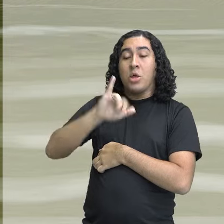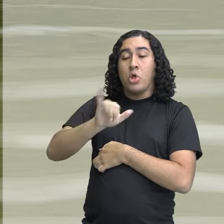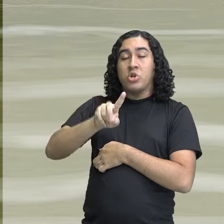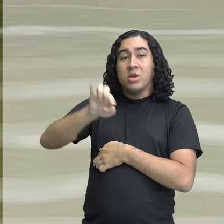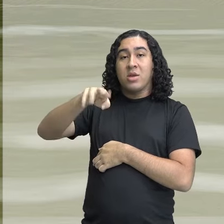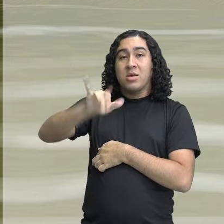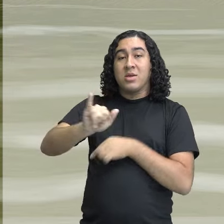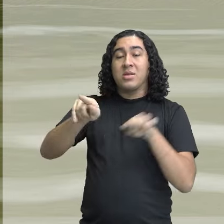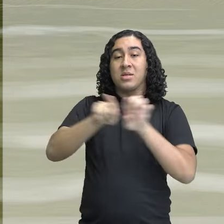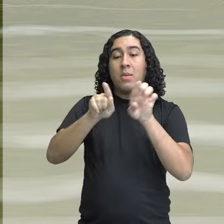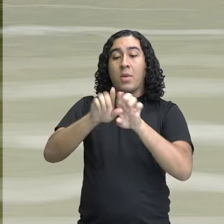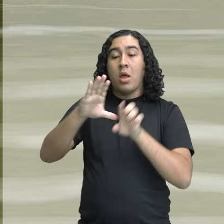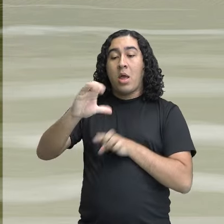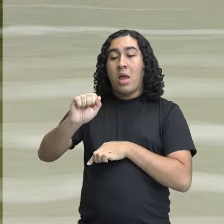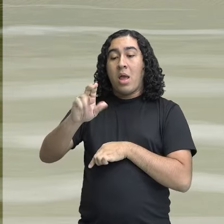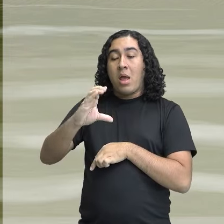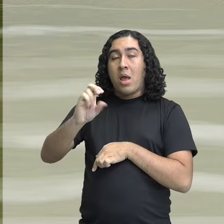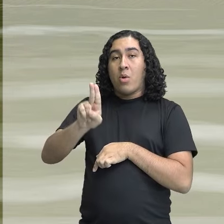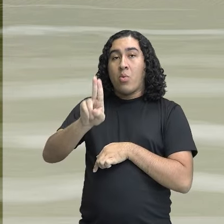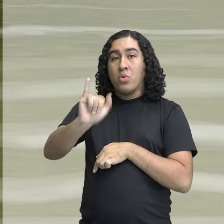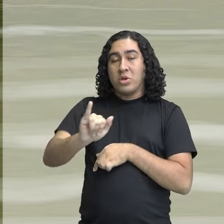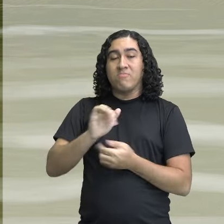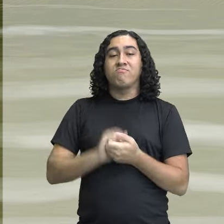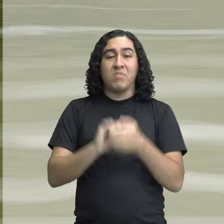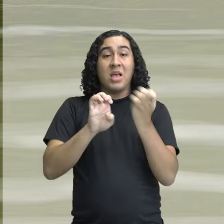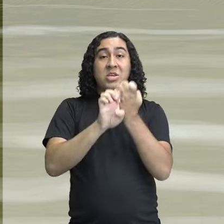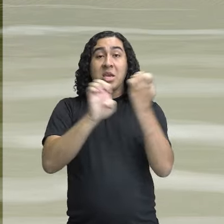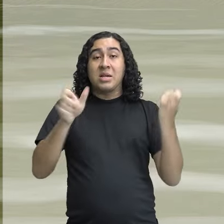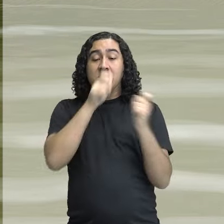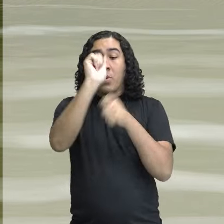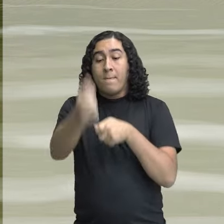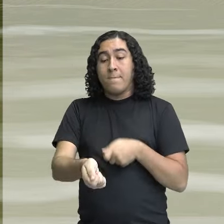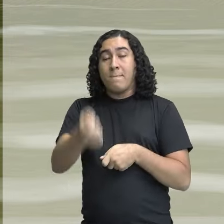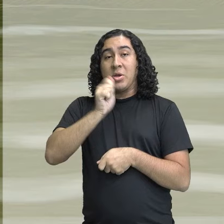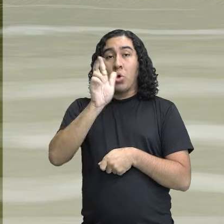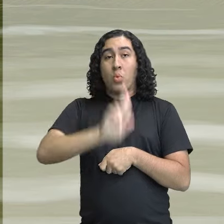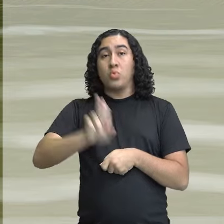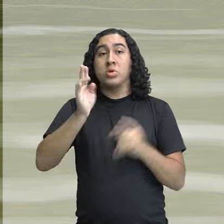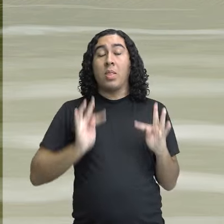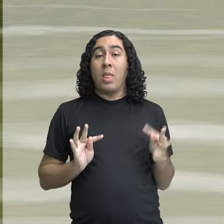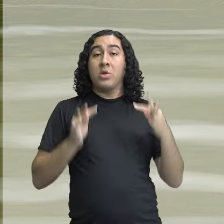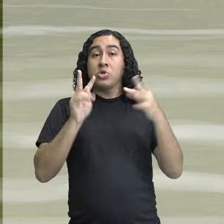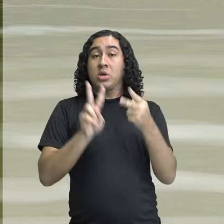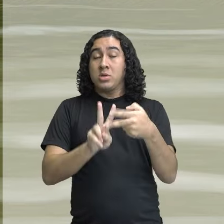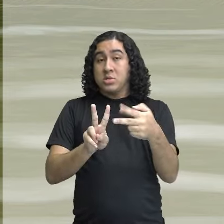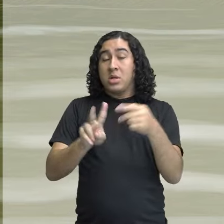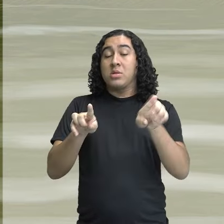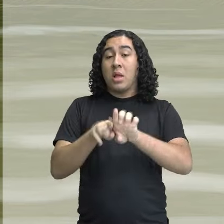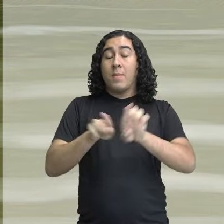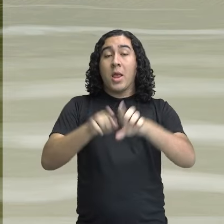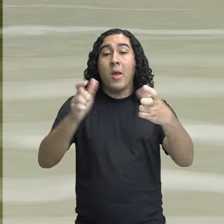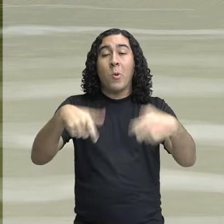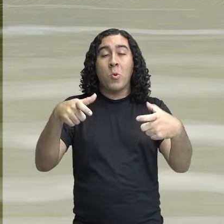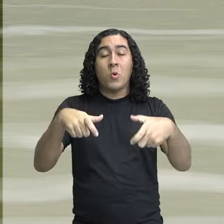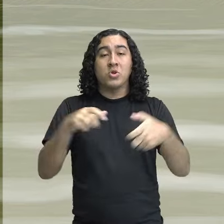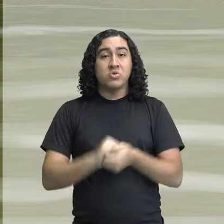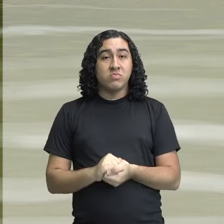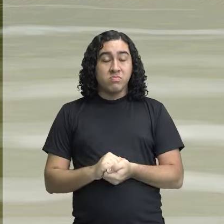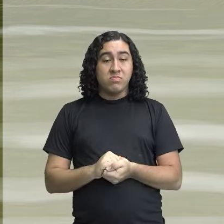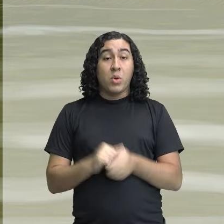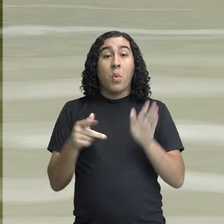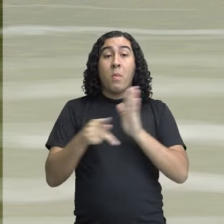o cacuri. A engenharia de pesca utiliza tecnologias indígenas que também estão presentes no mundo